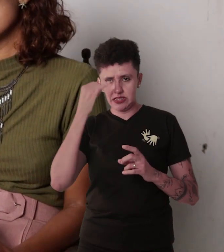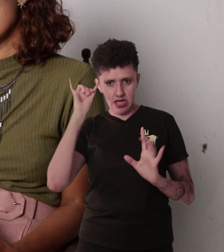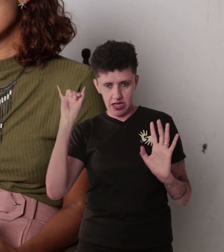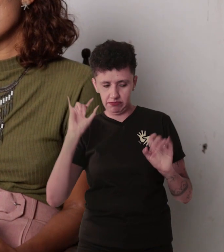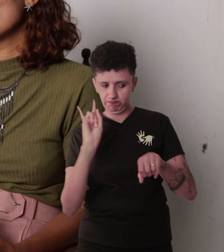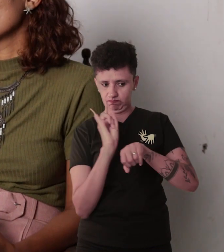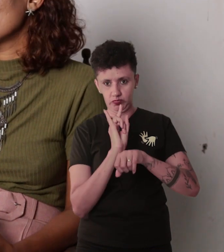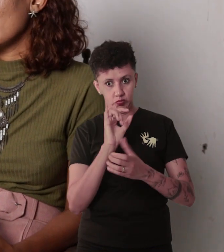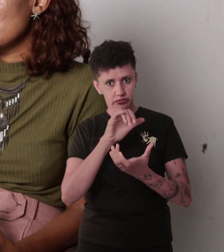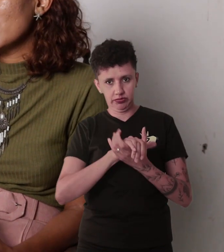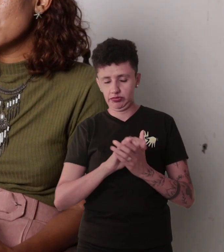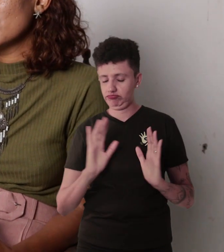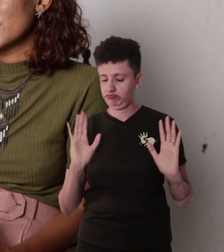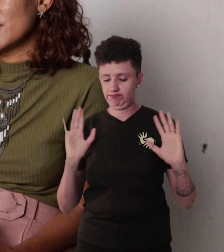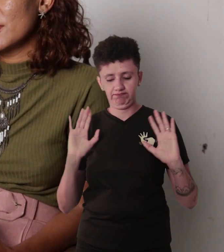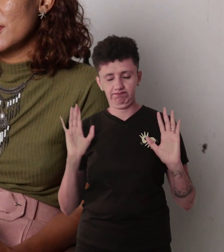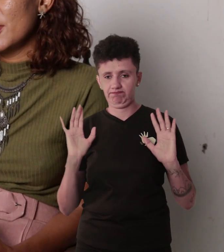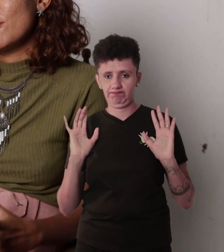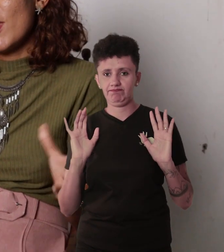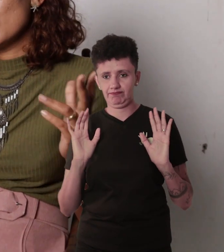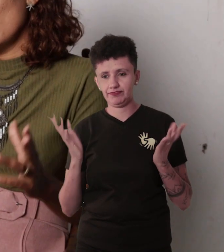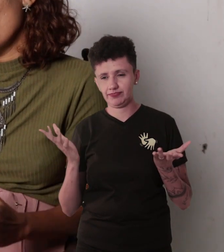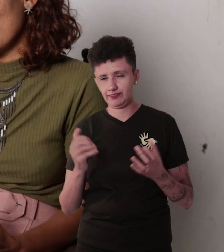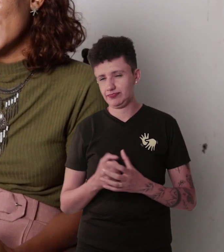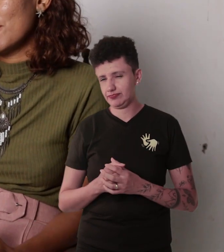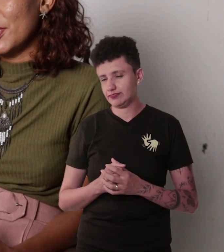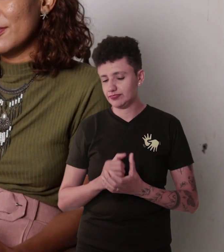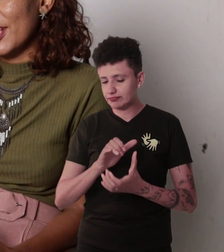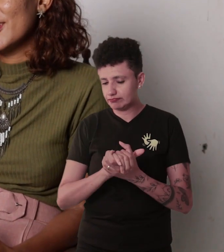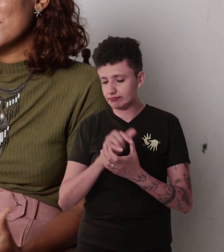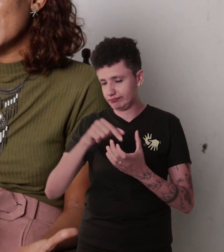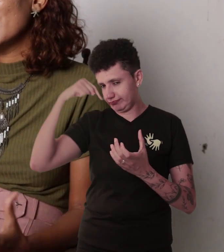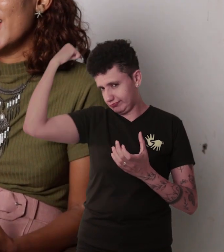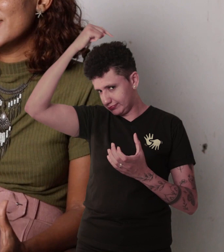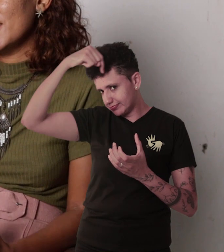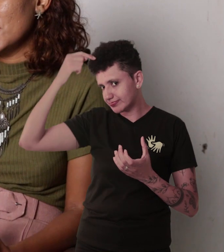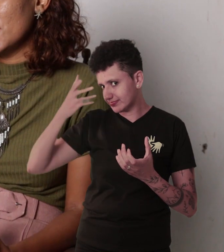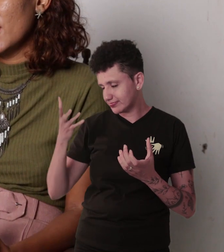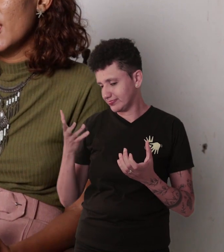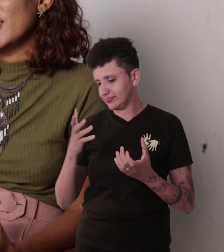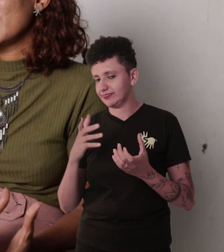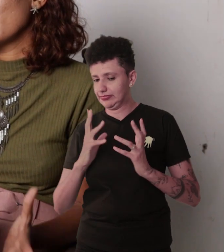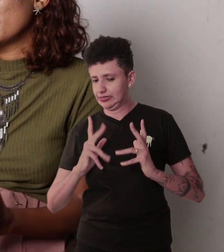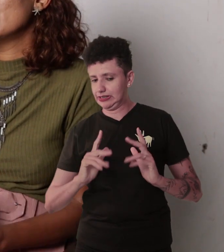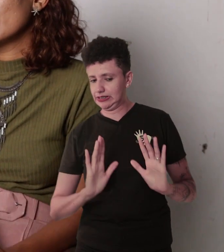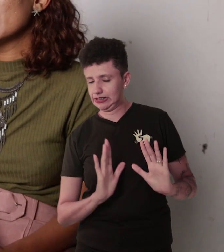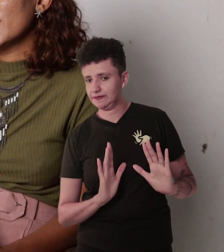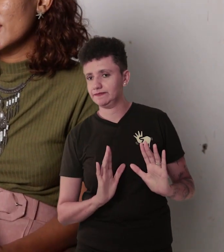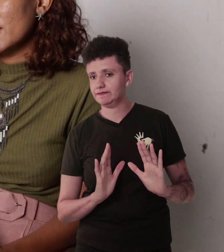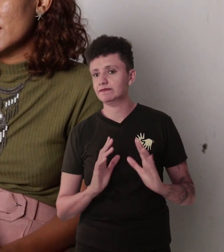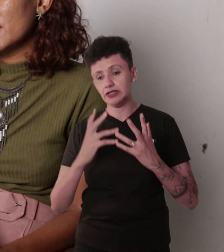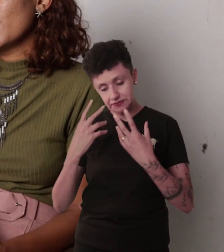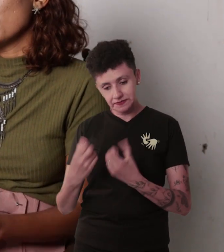ser visto como uma pessoa que traiu a esposa, que maculou o casamento, né? Então, assim, é interessante. Ele se apropria de